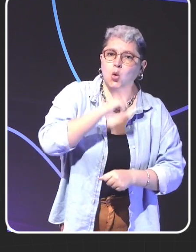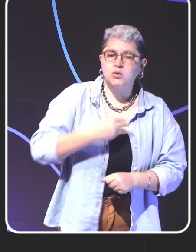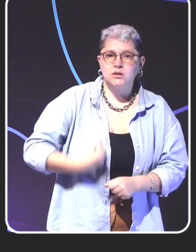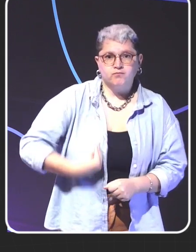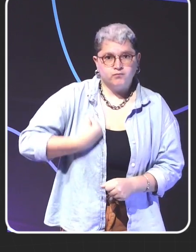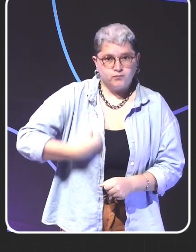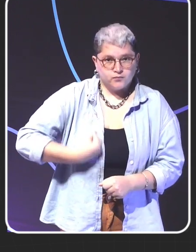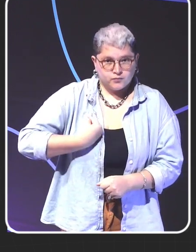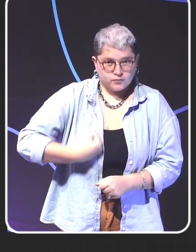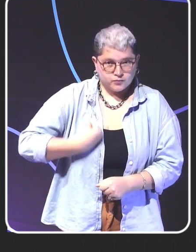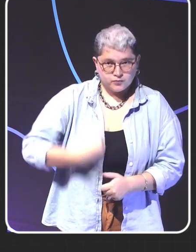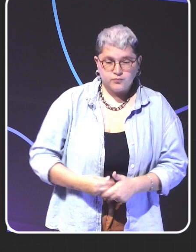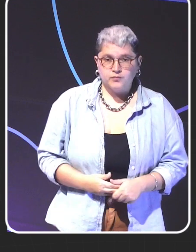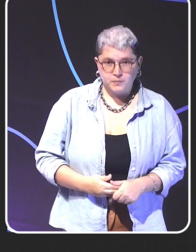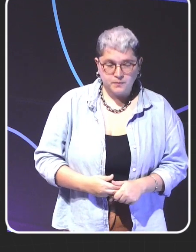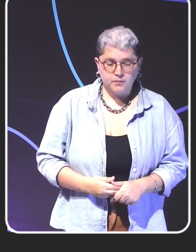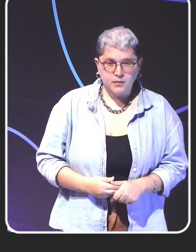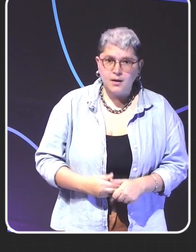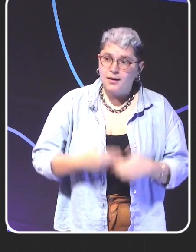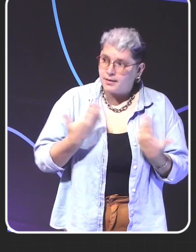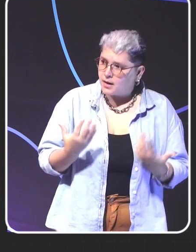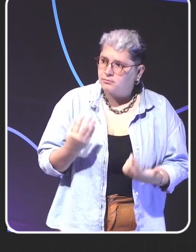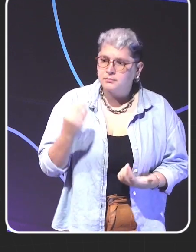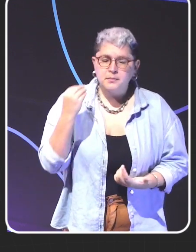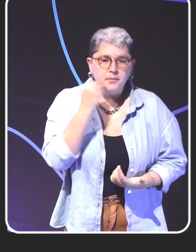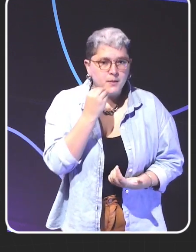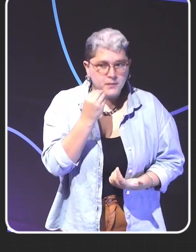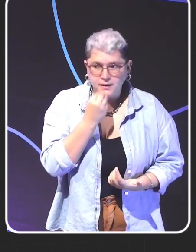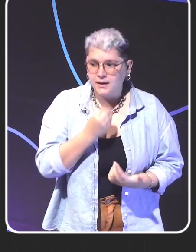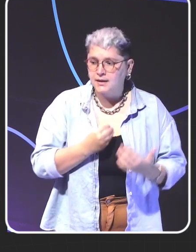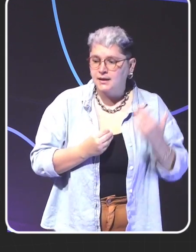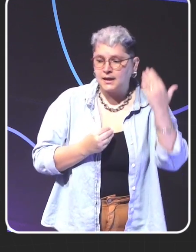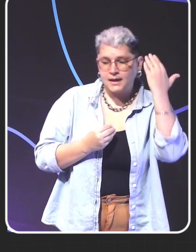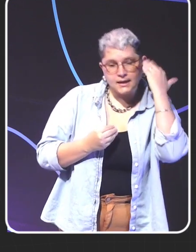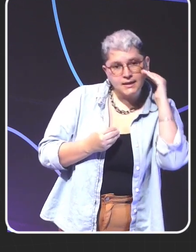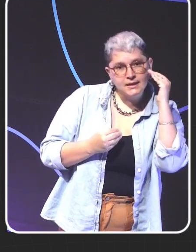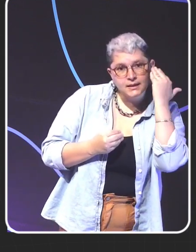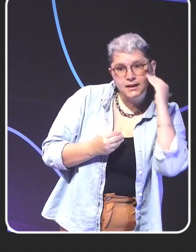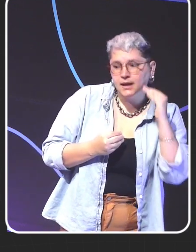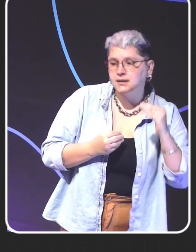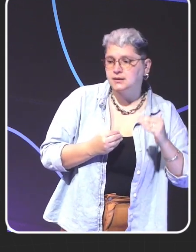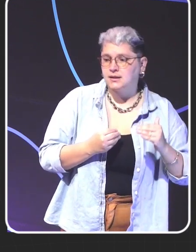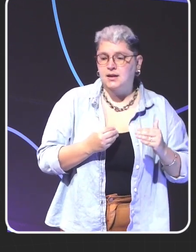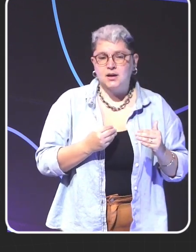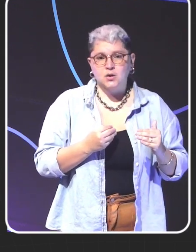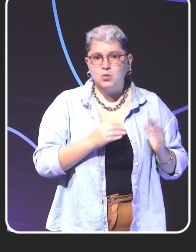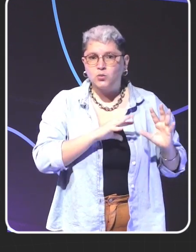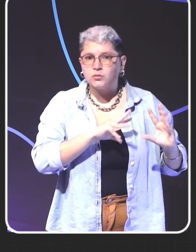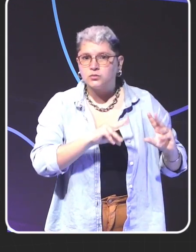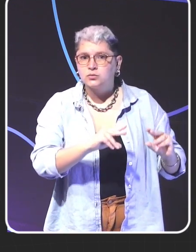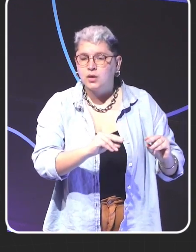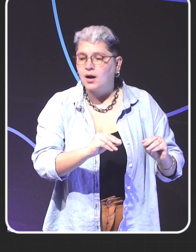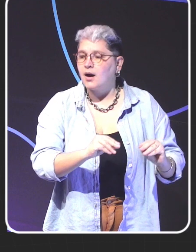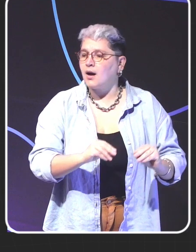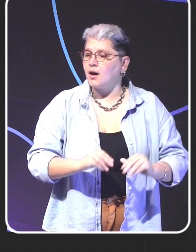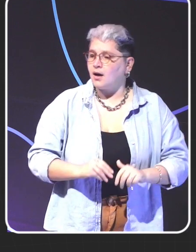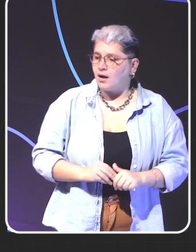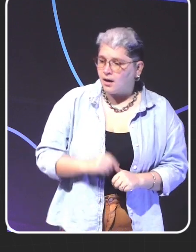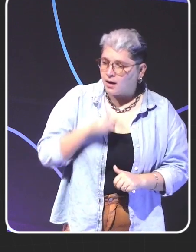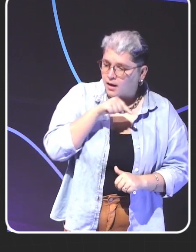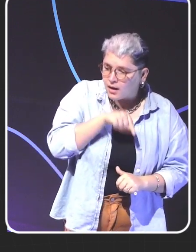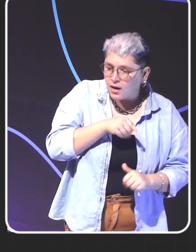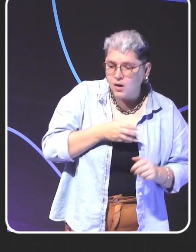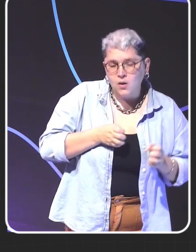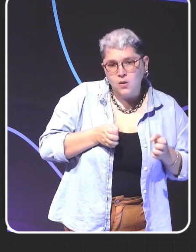depois que experimentaram o mundo digital e entenderam todos os benefícios e essa intersecção, entenderam que era um caminho